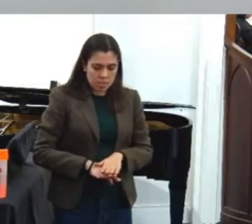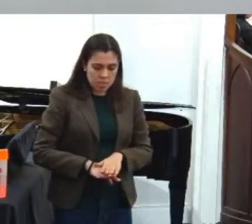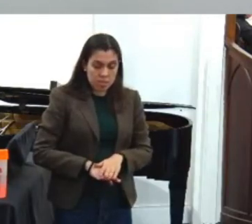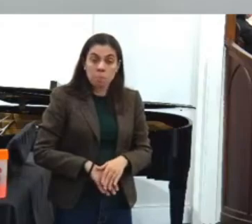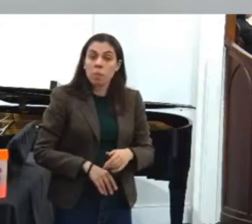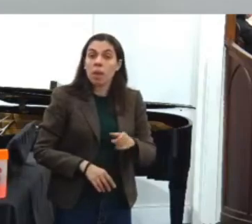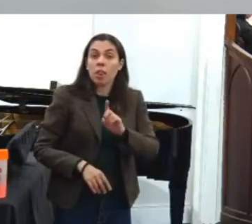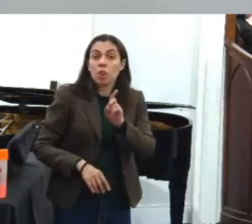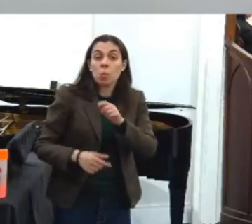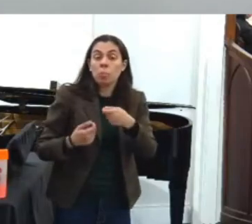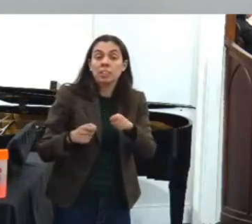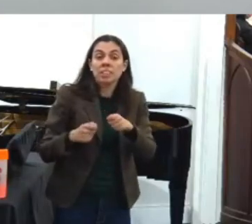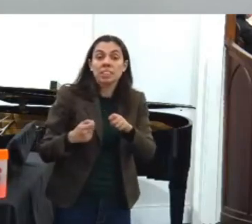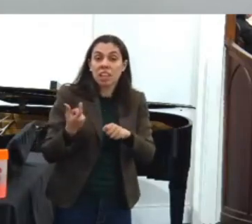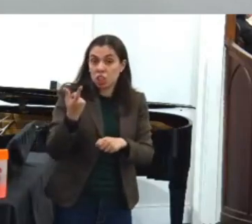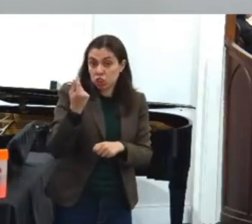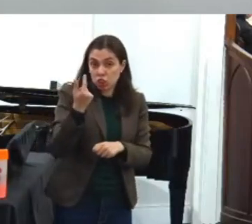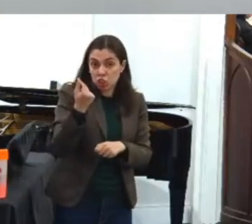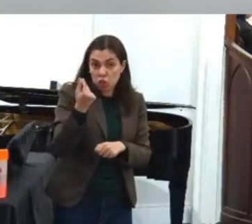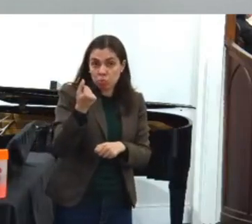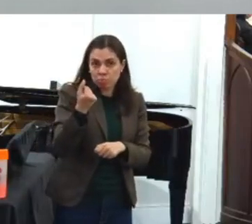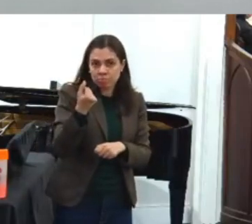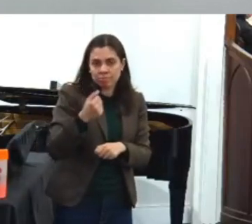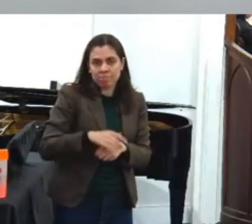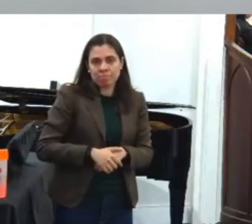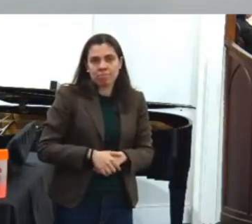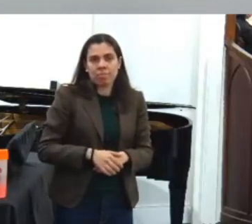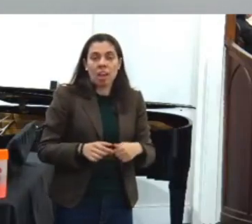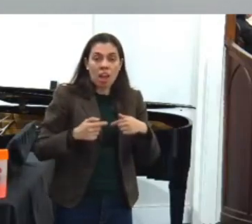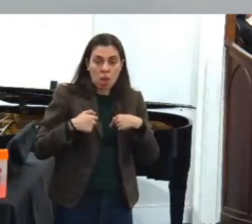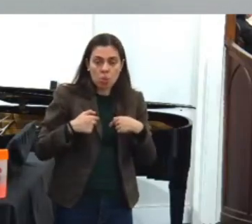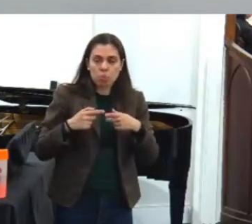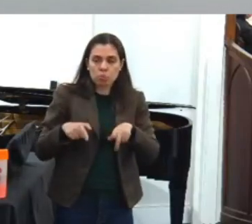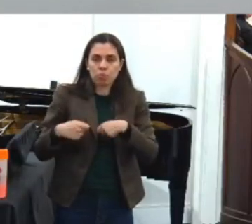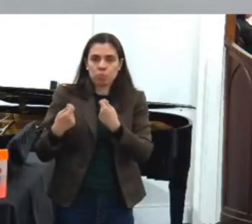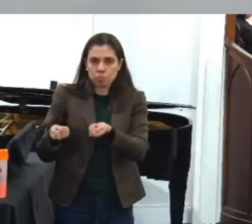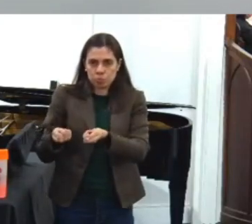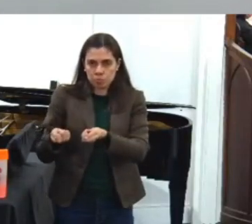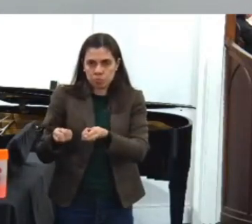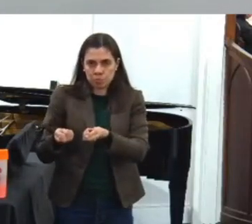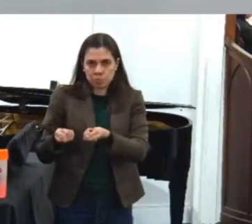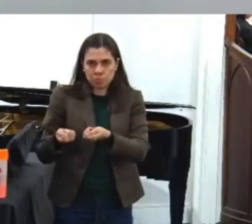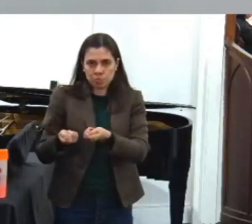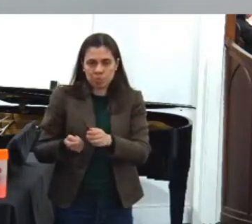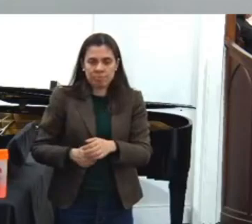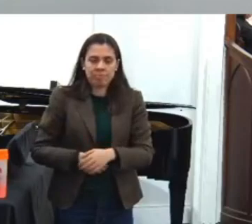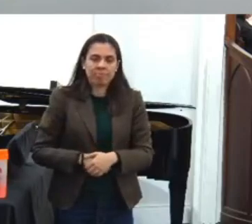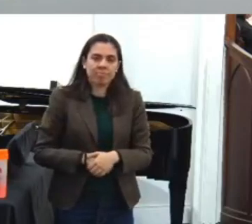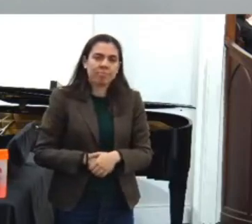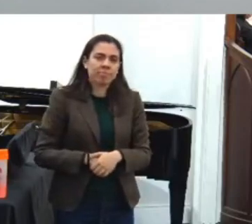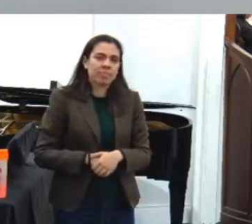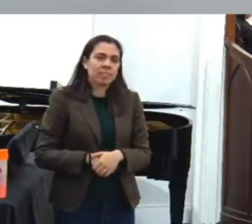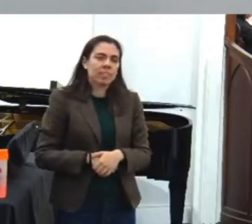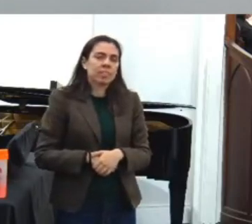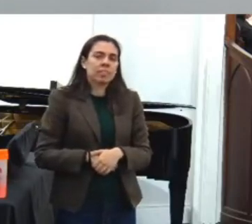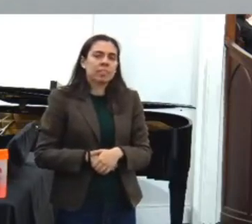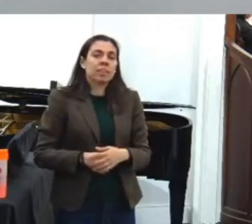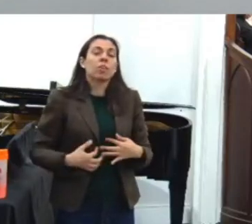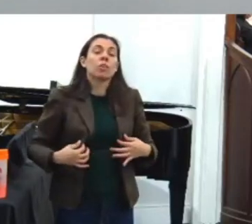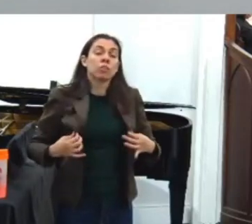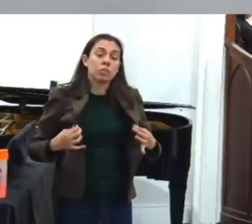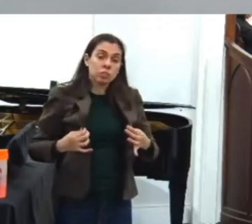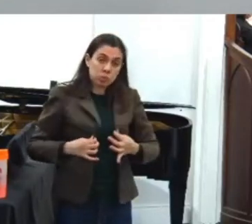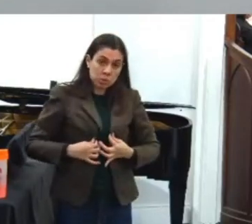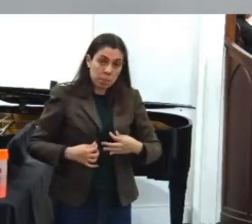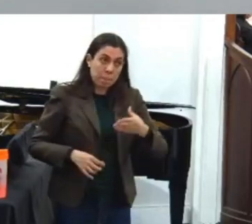porque esta é uma bênção que desce do Pai das luzes. Comprem